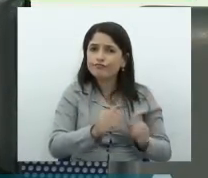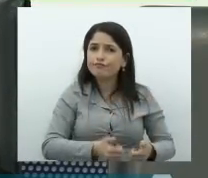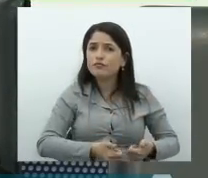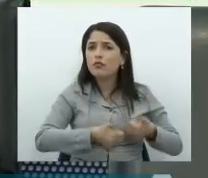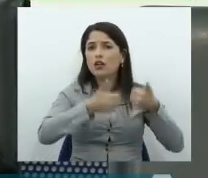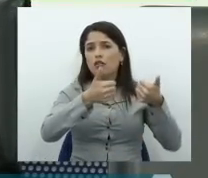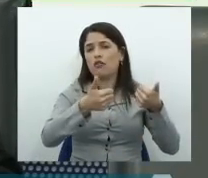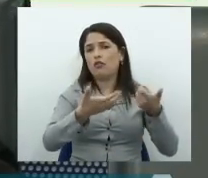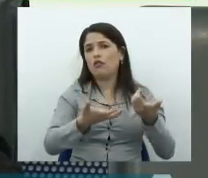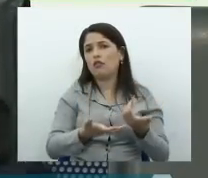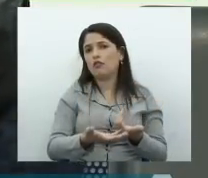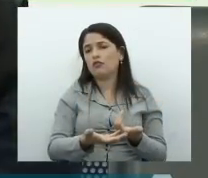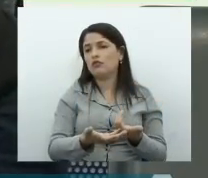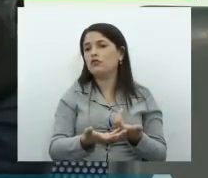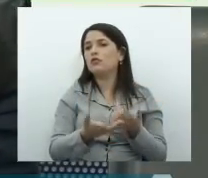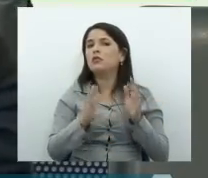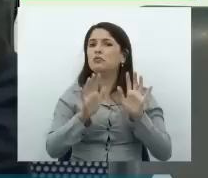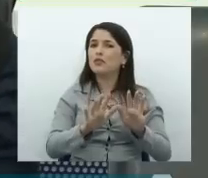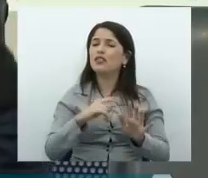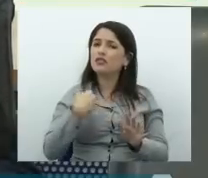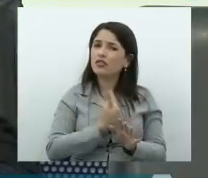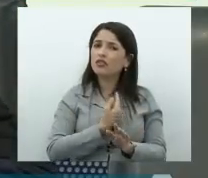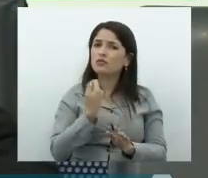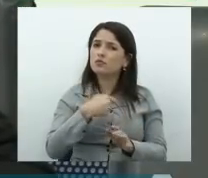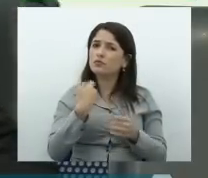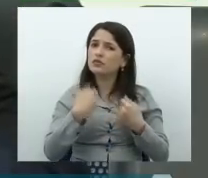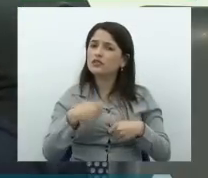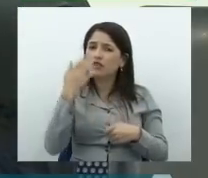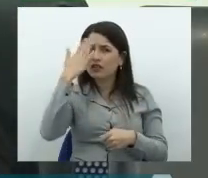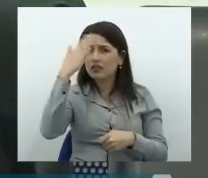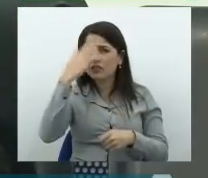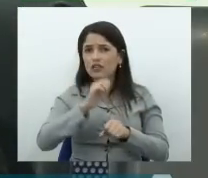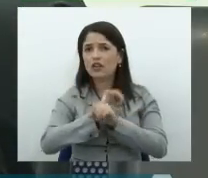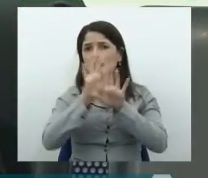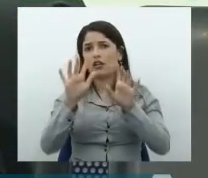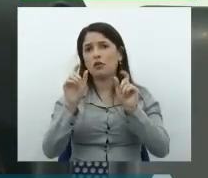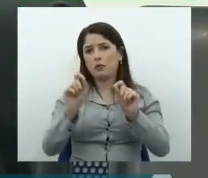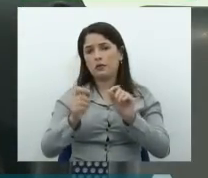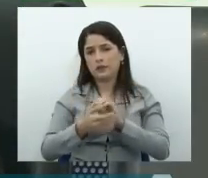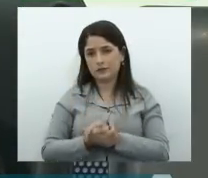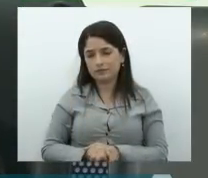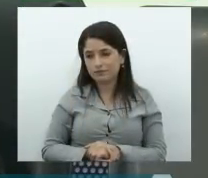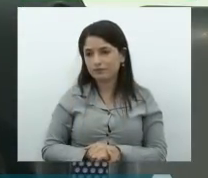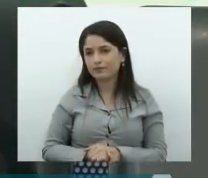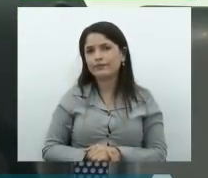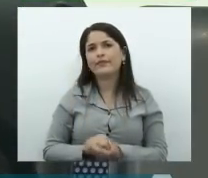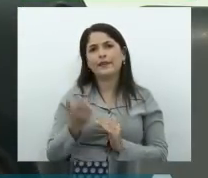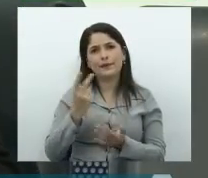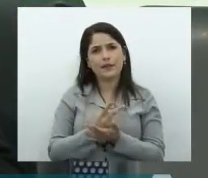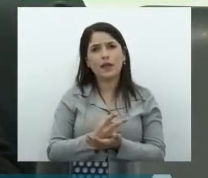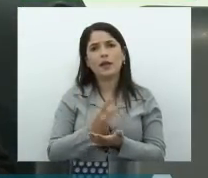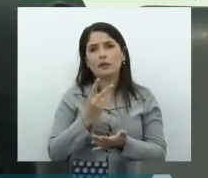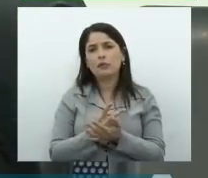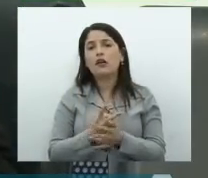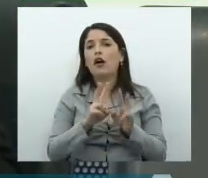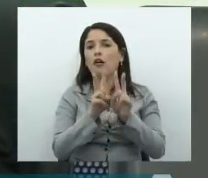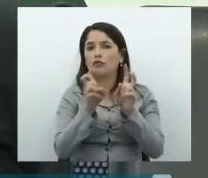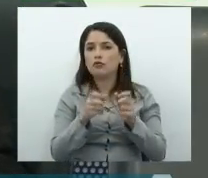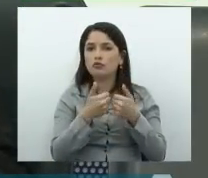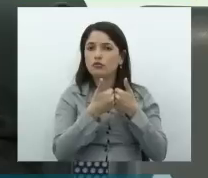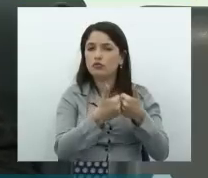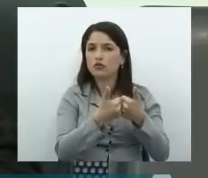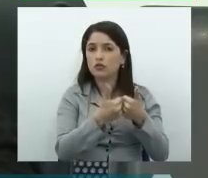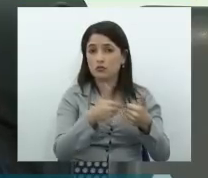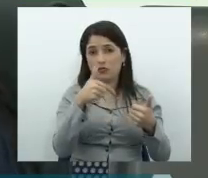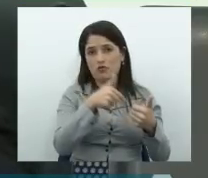coletivo melhor. Agora, uma coisa que a gente tem que entender, e isso é toda vez que eu for falar a respeito de transporte, eu vou dizer. Existe aqui